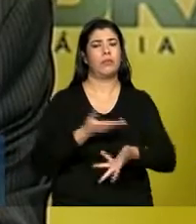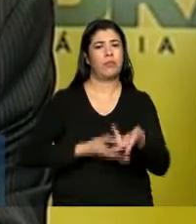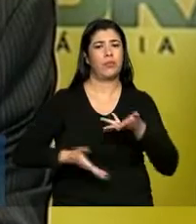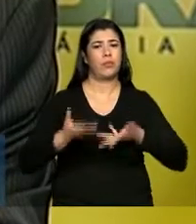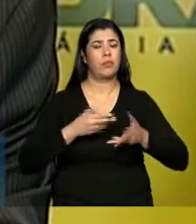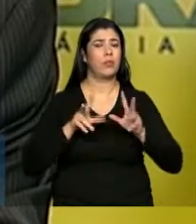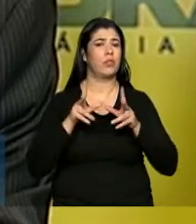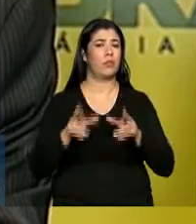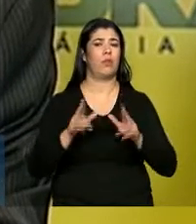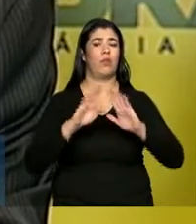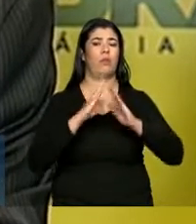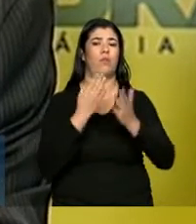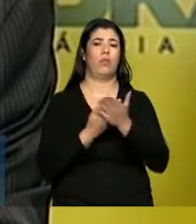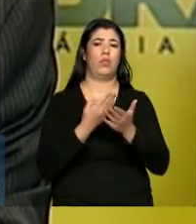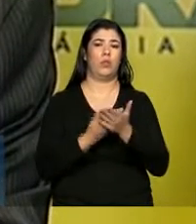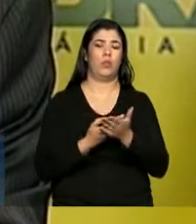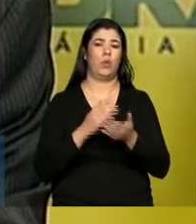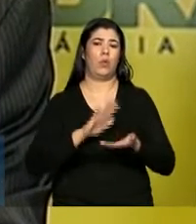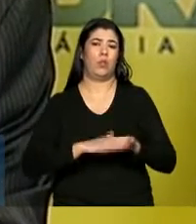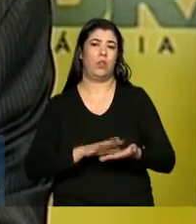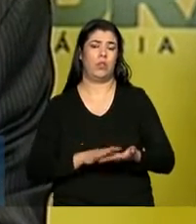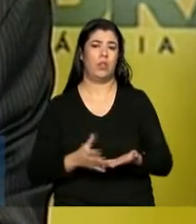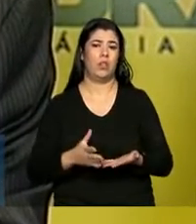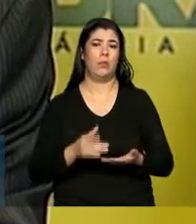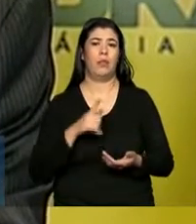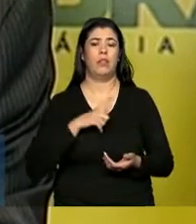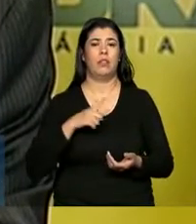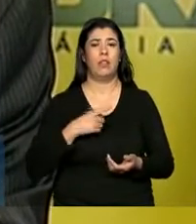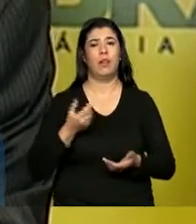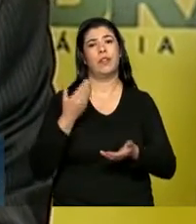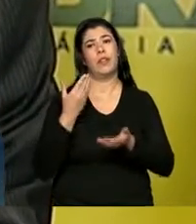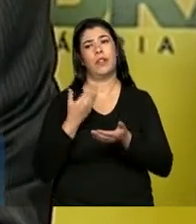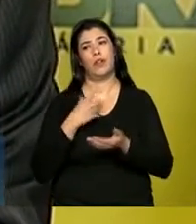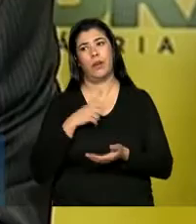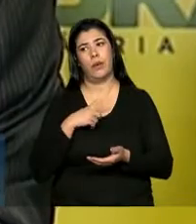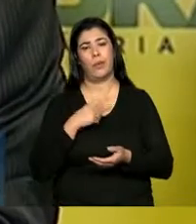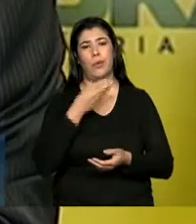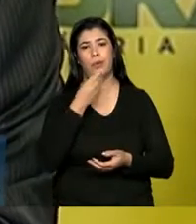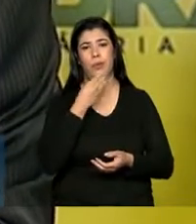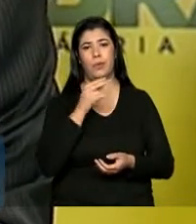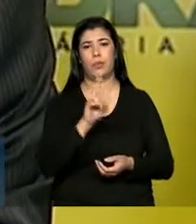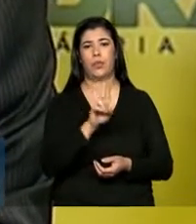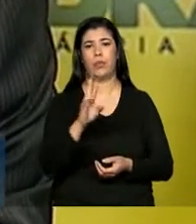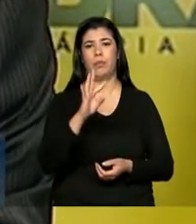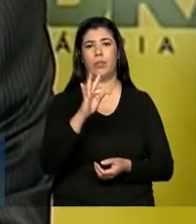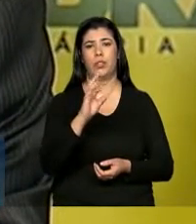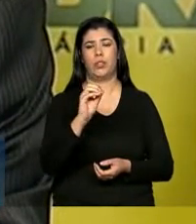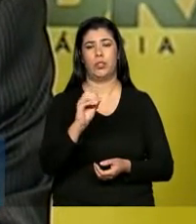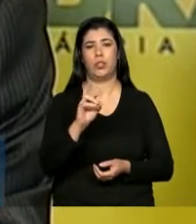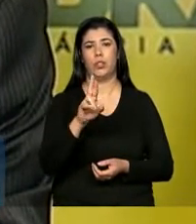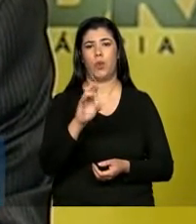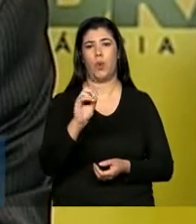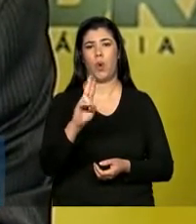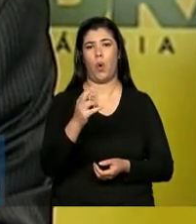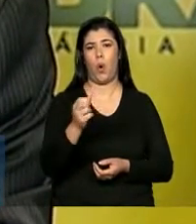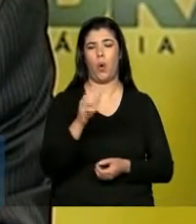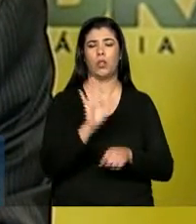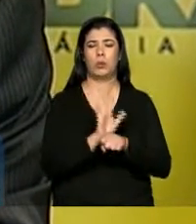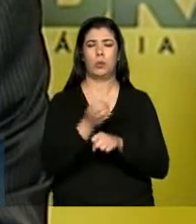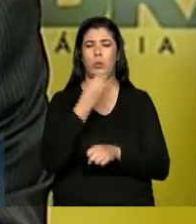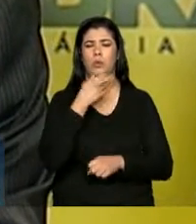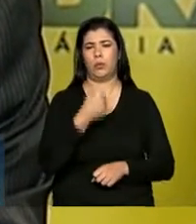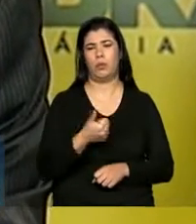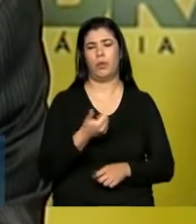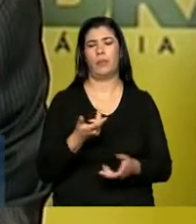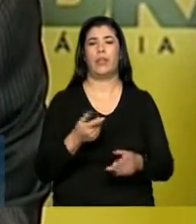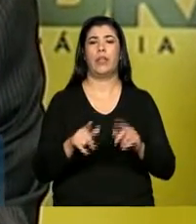harmonia. Graças a essa afirmação, o Tio Rocha perdeu um emprego imediatamente, mas eu recomendo a vocês esse vídeo, que é muito bom. E temos